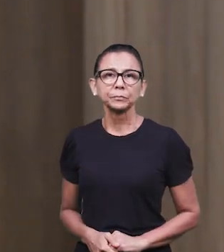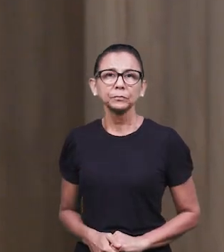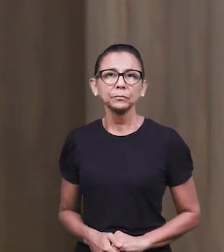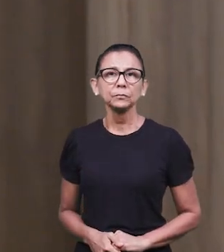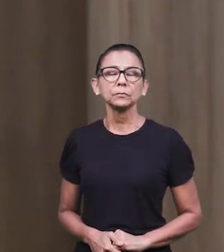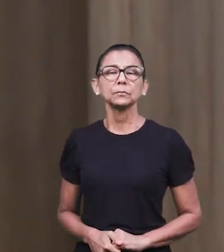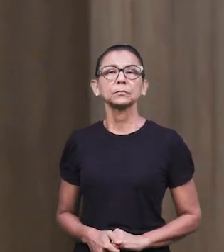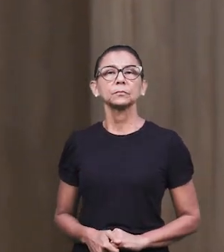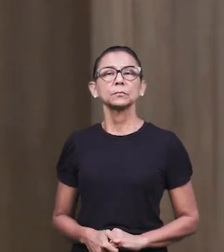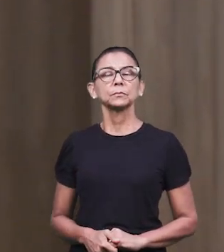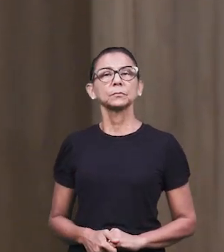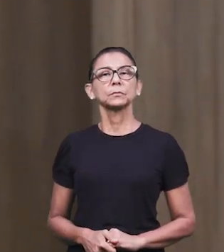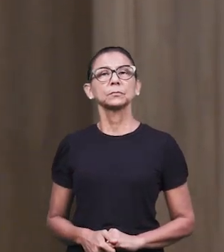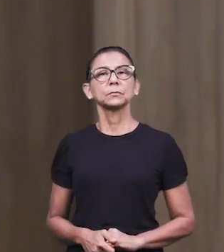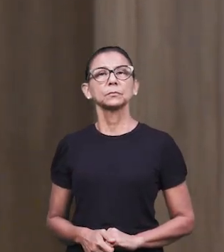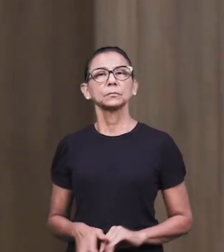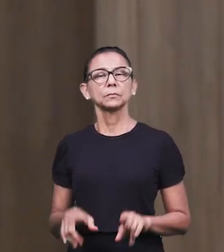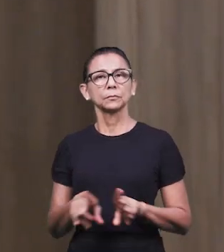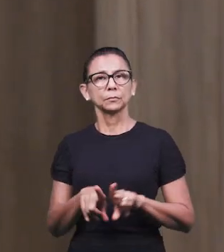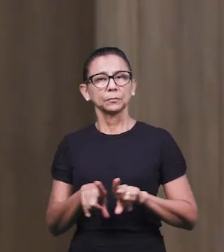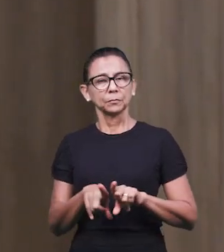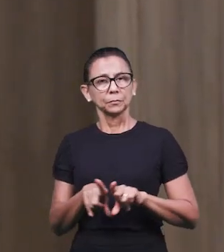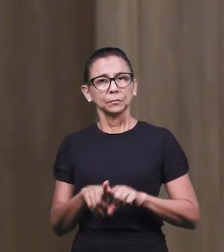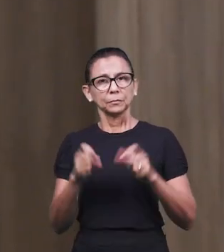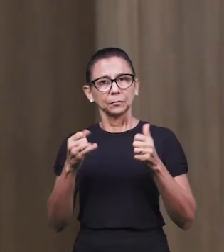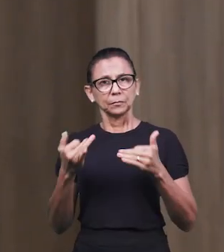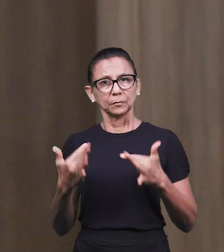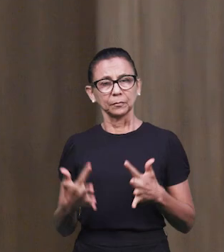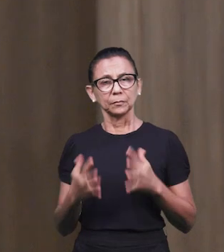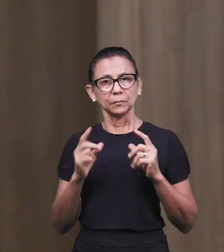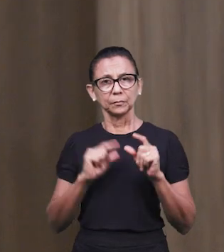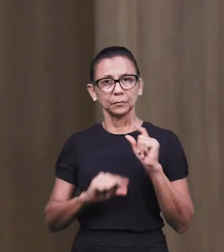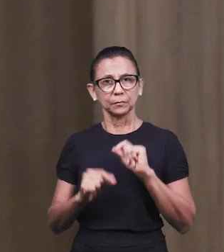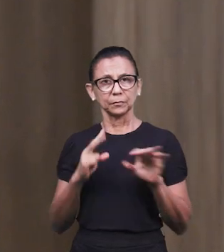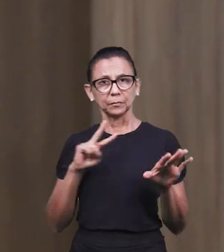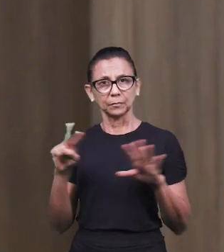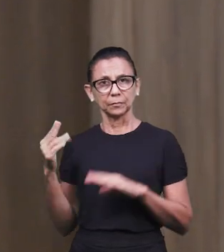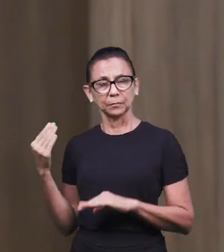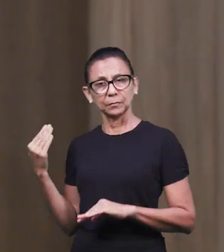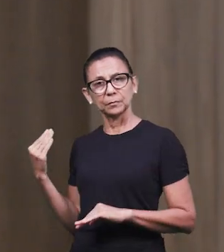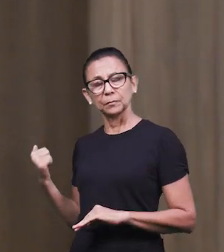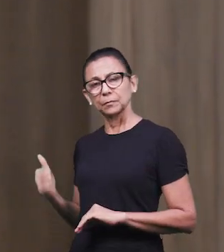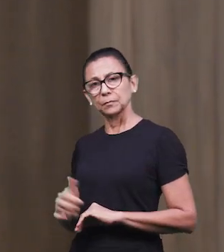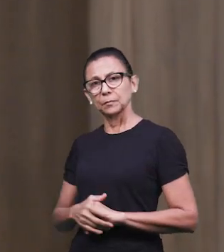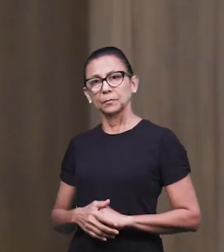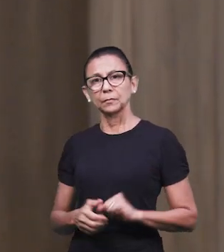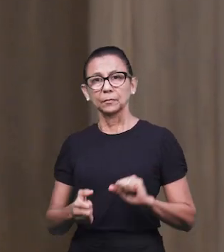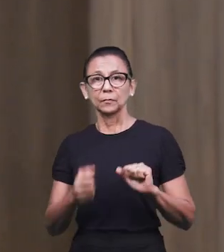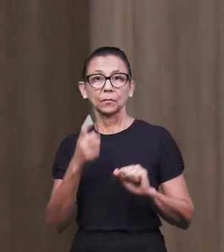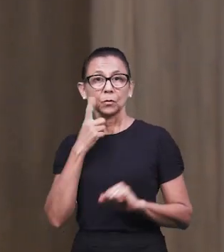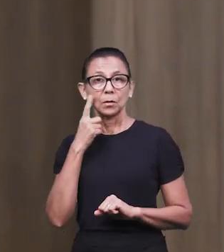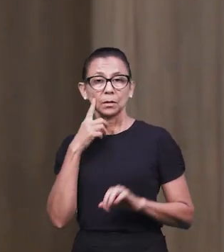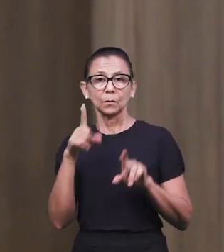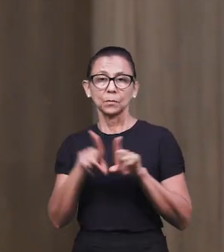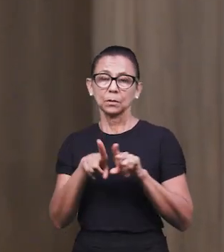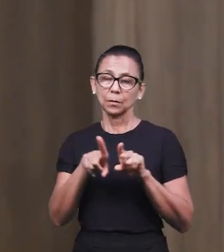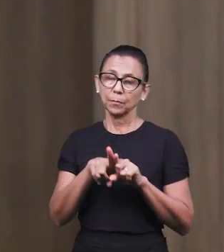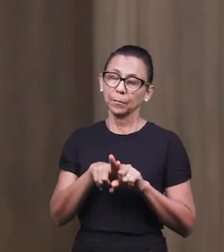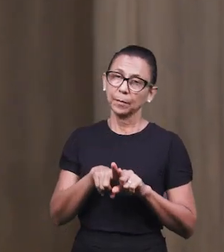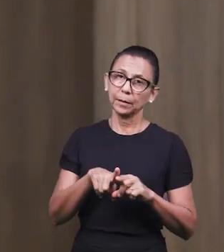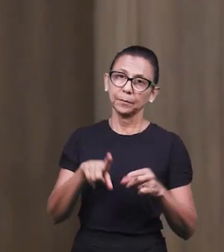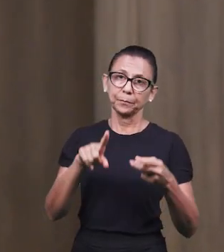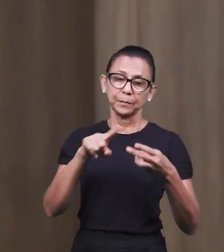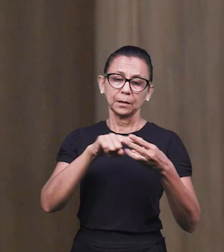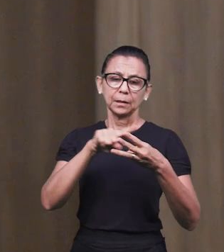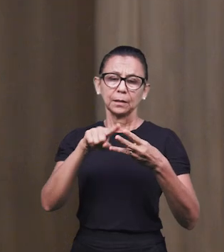E uma terceira característica, que nós não falamos no programa passado, é que o louvor também tem como conteúdo, ele é doutrinário. Então ele é